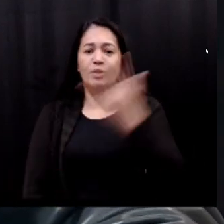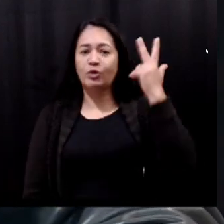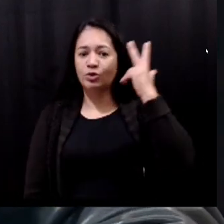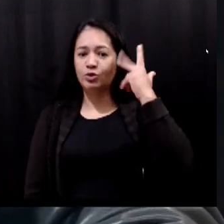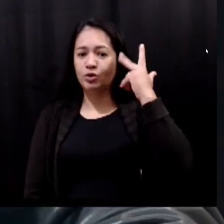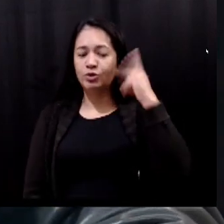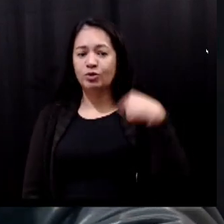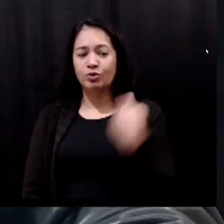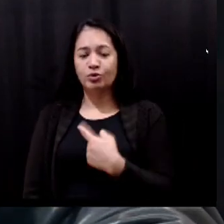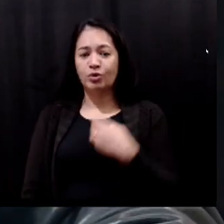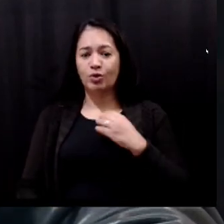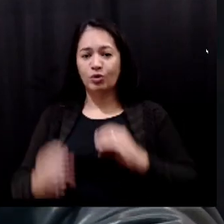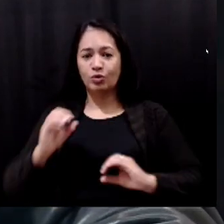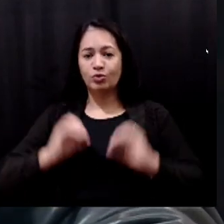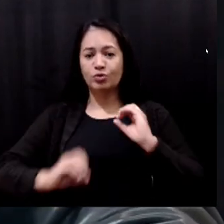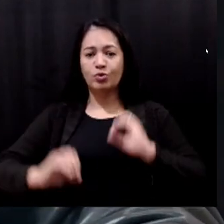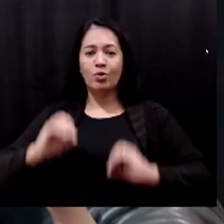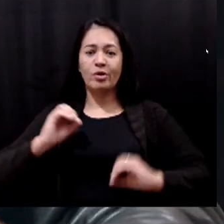preparam